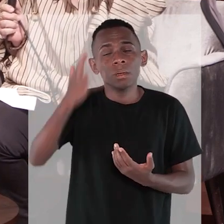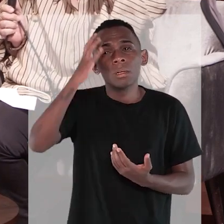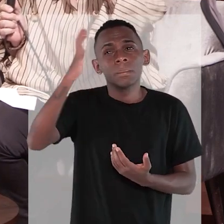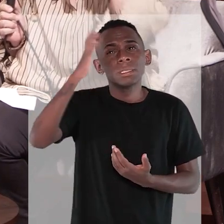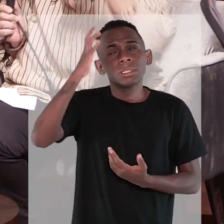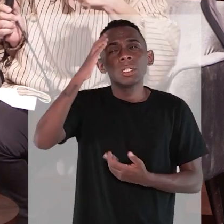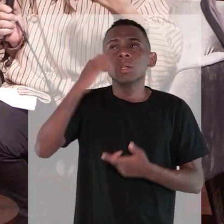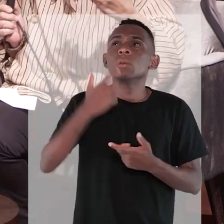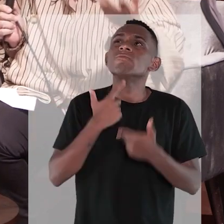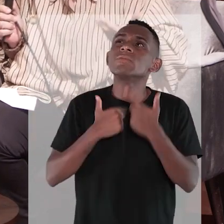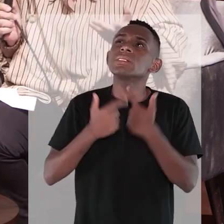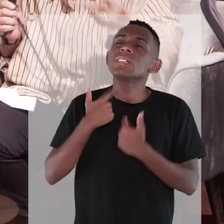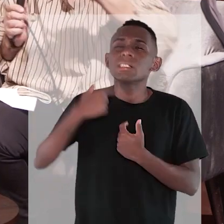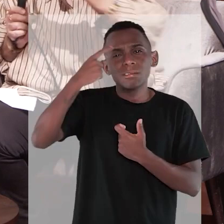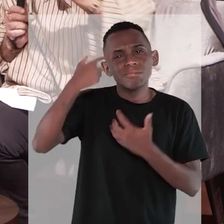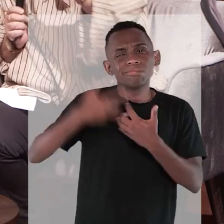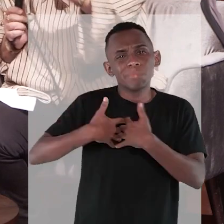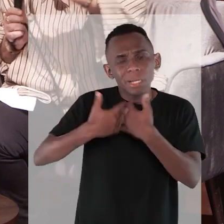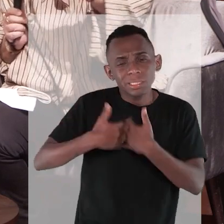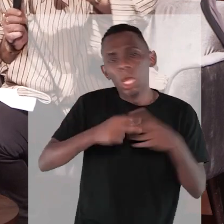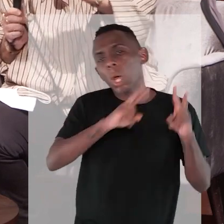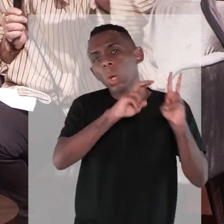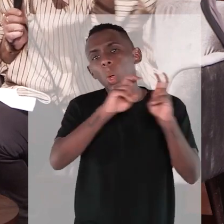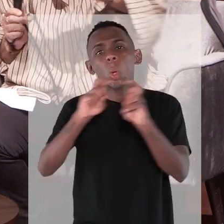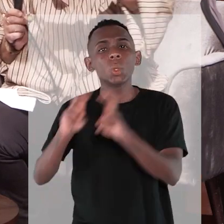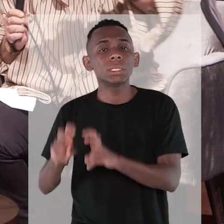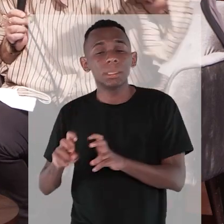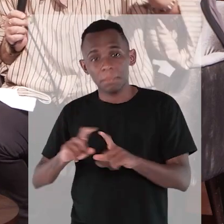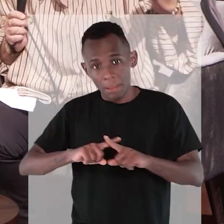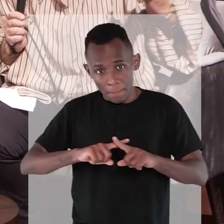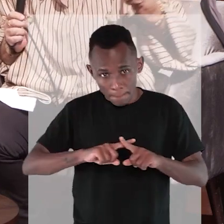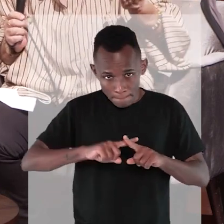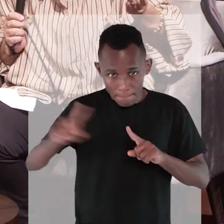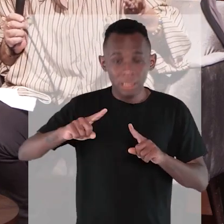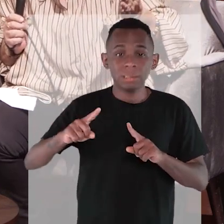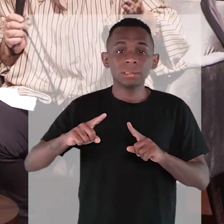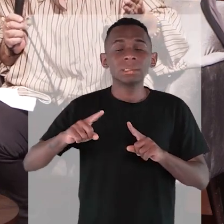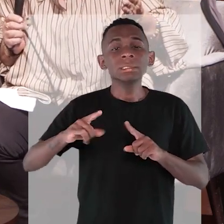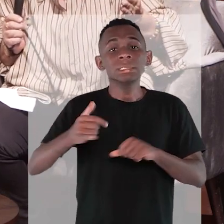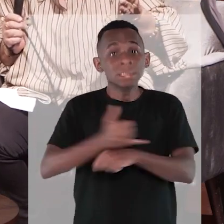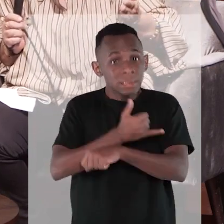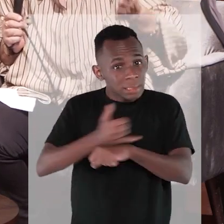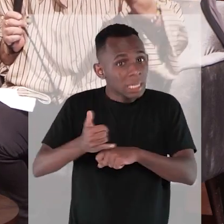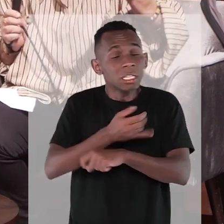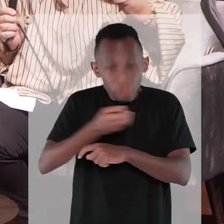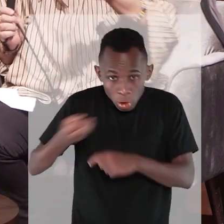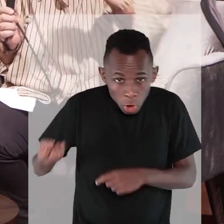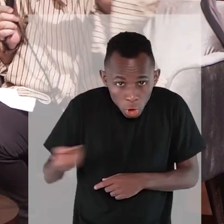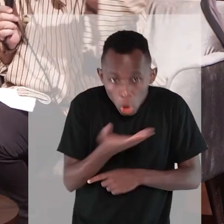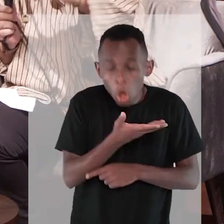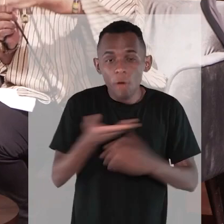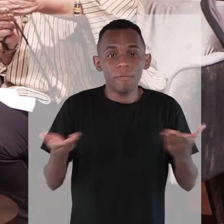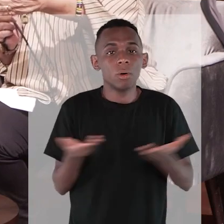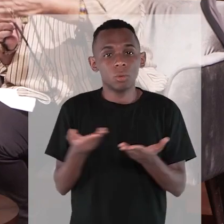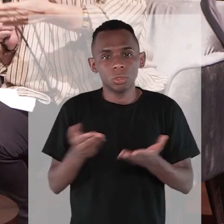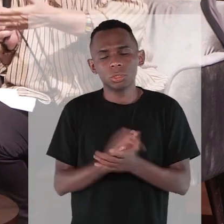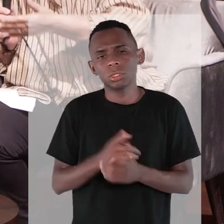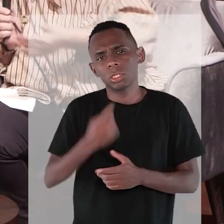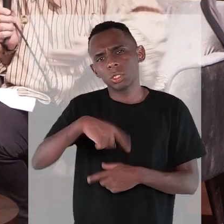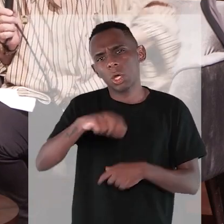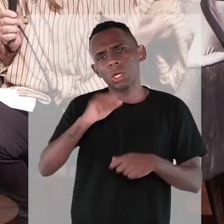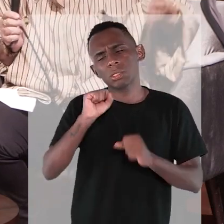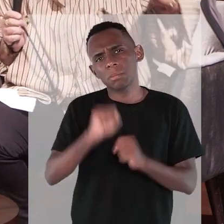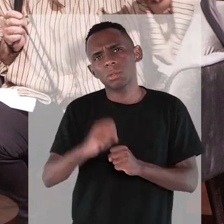pensar mais sobre isso e sobre outras coisas, mas esses procedimentos são inéditos, né? Nós podemos pensar que a